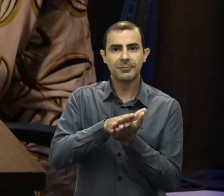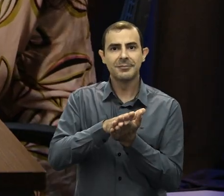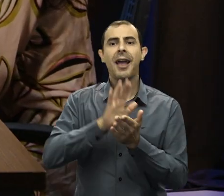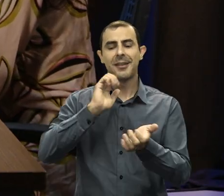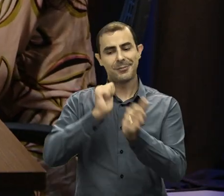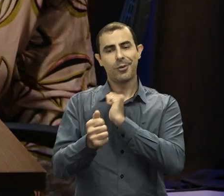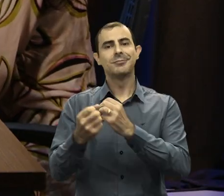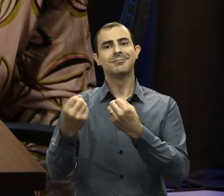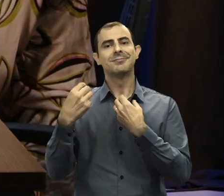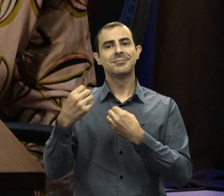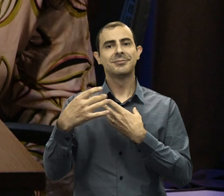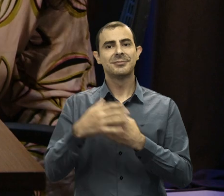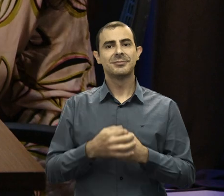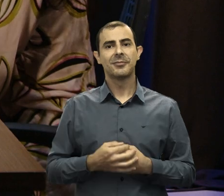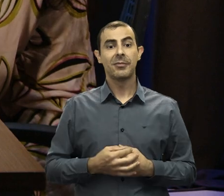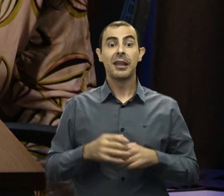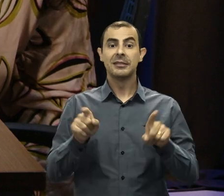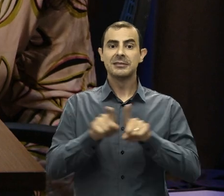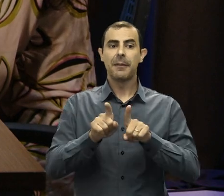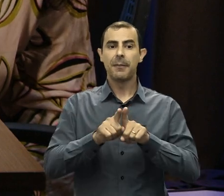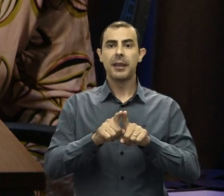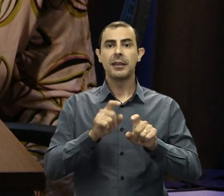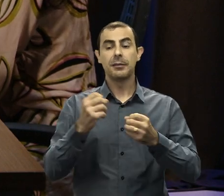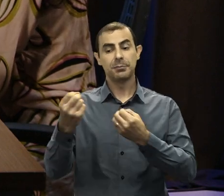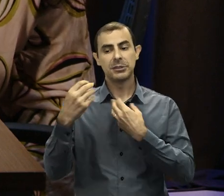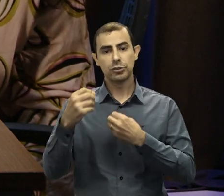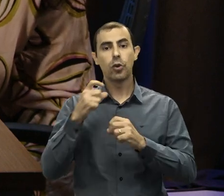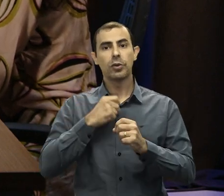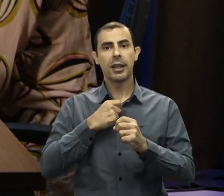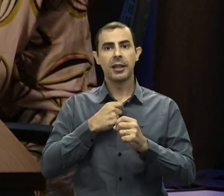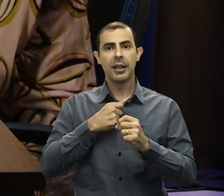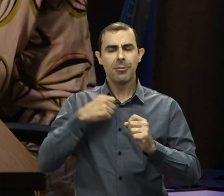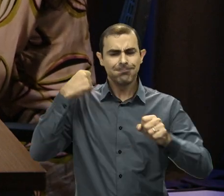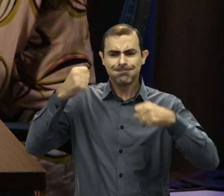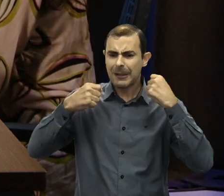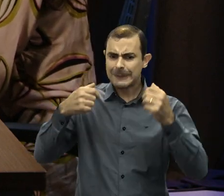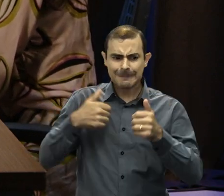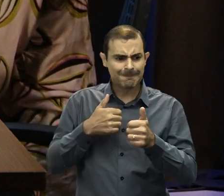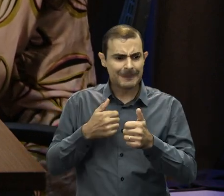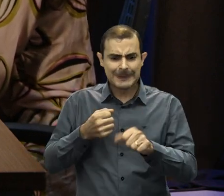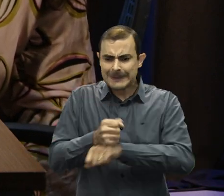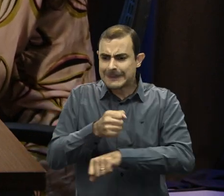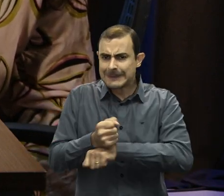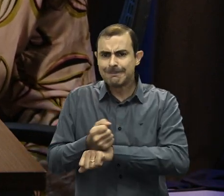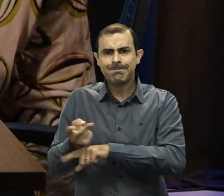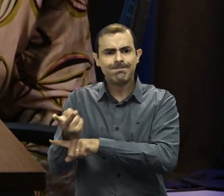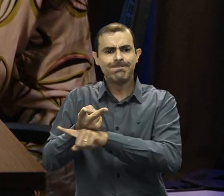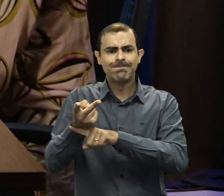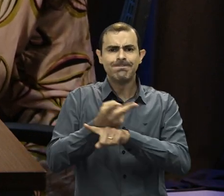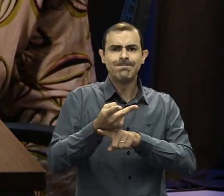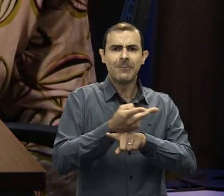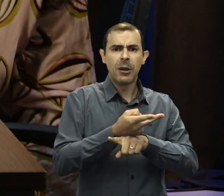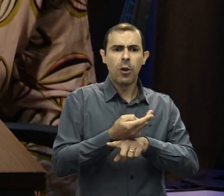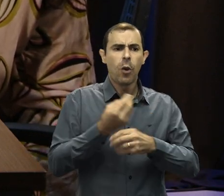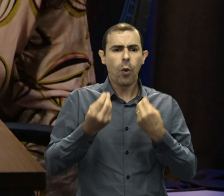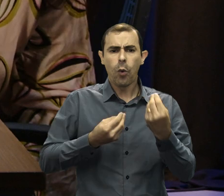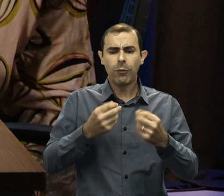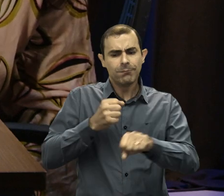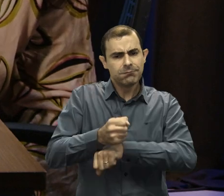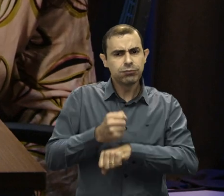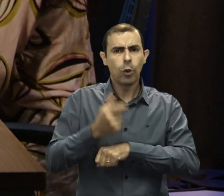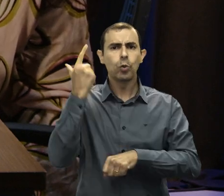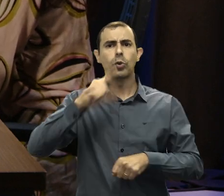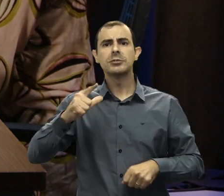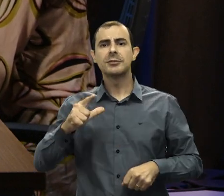Né? Então, me ensinou também a correr atrás, né? a batalhar, a me dedicar, a me esforçar.